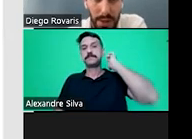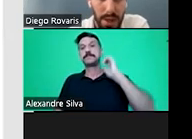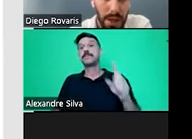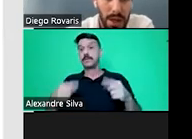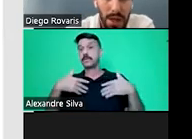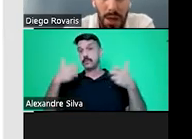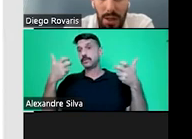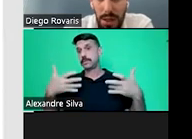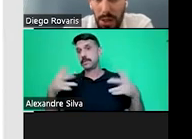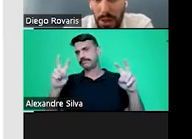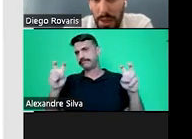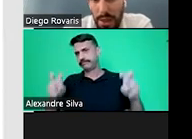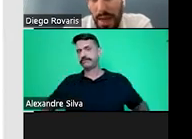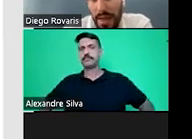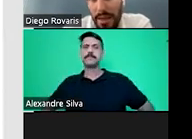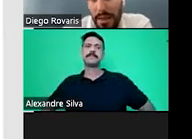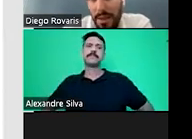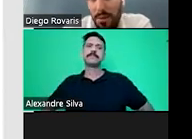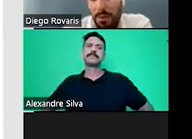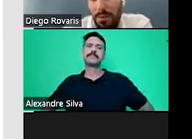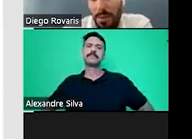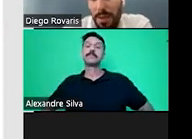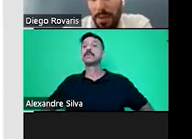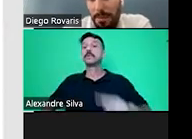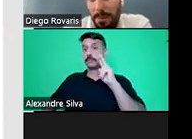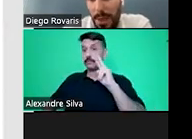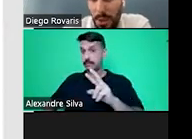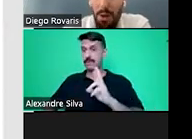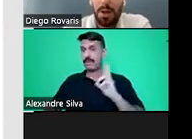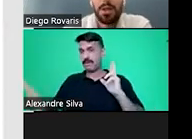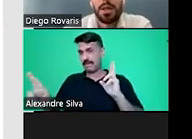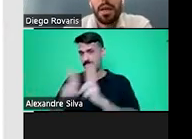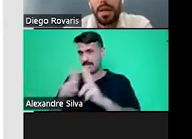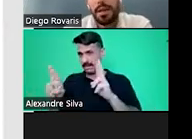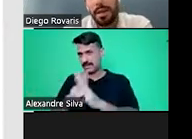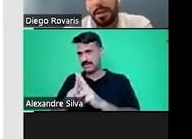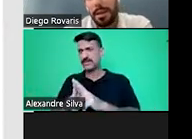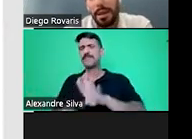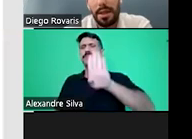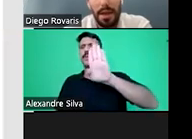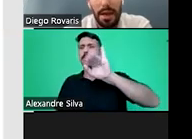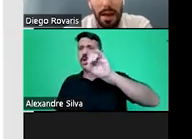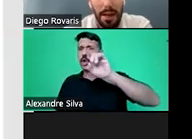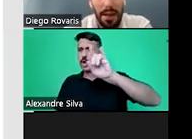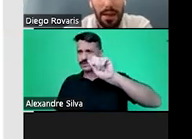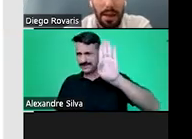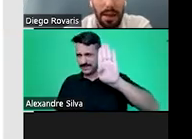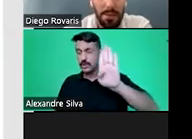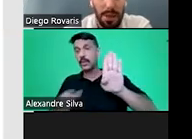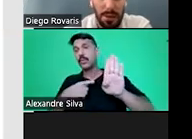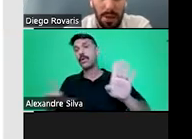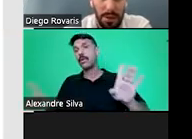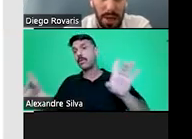isso. Quando a gente olha a relação biológica entre TDAH